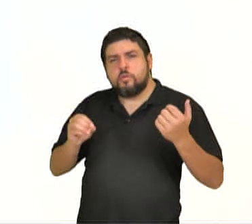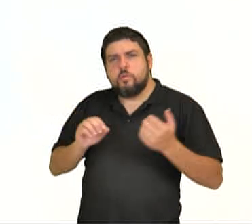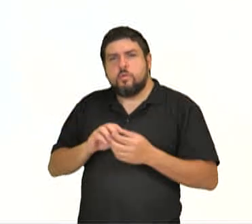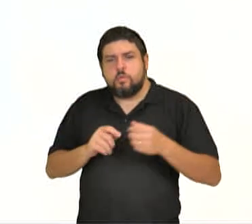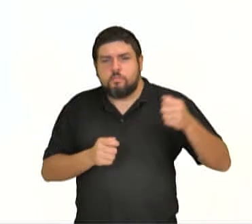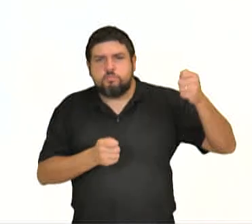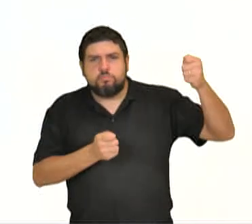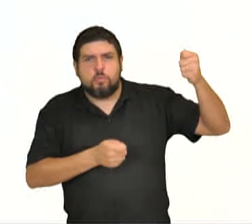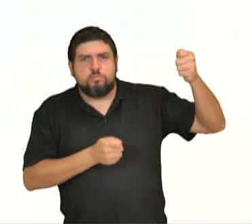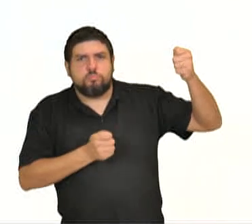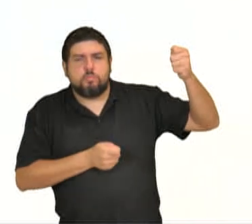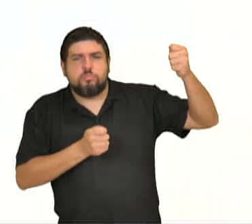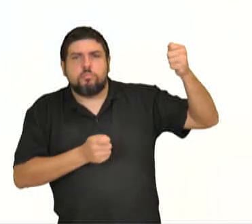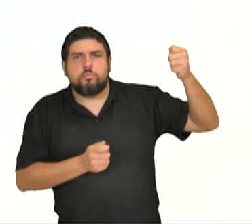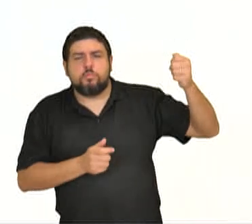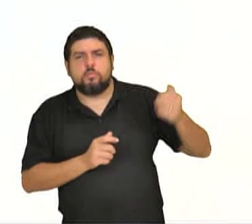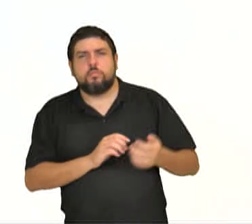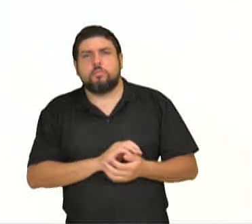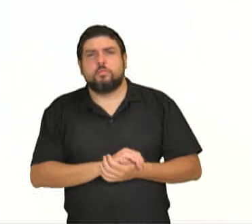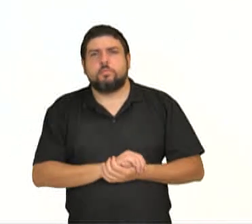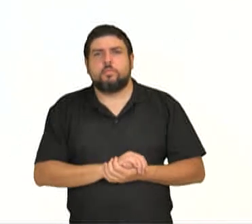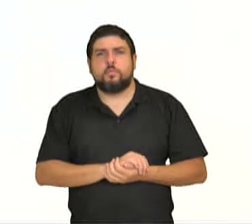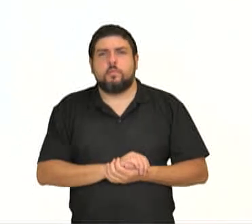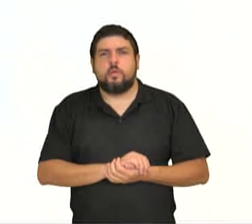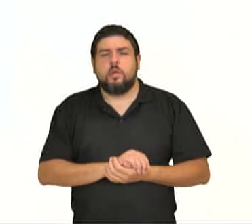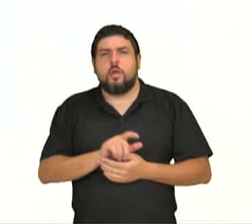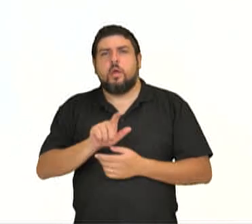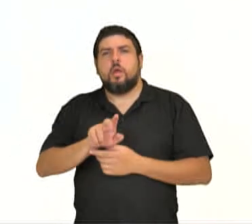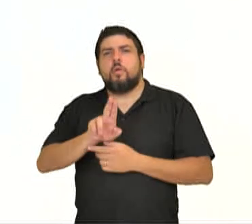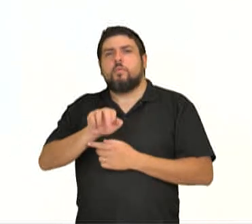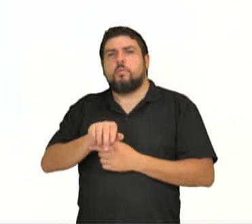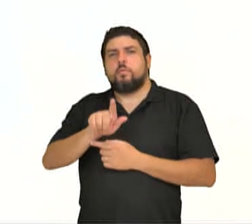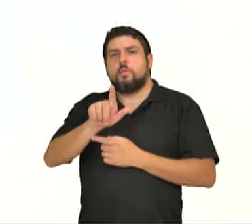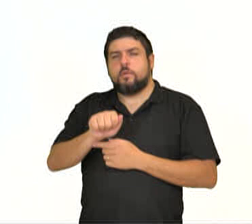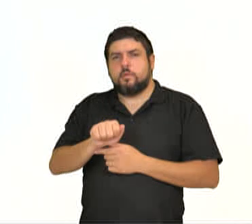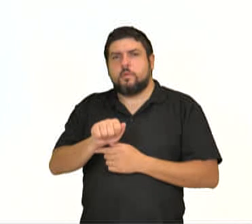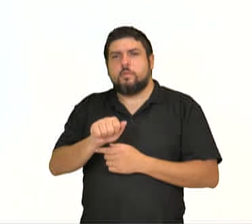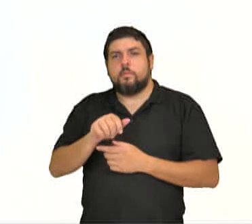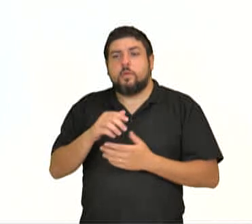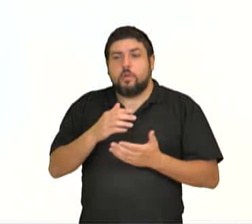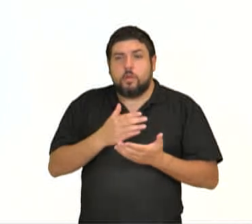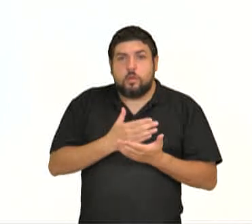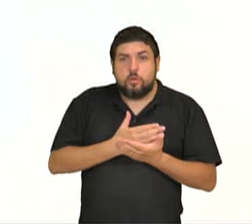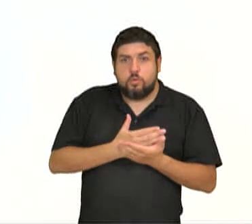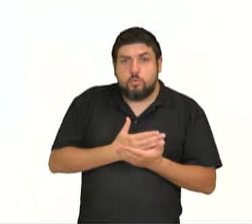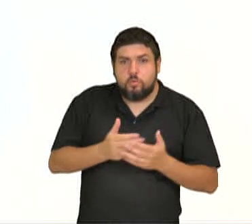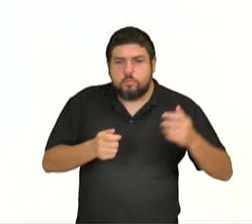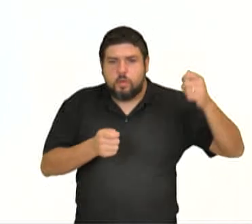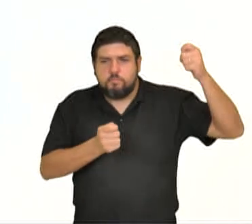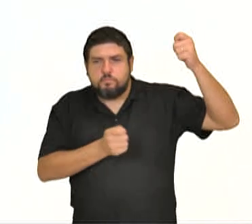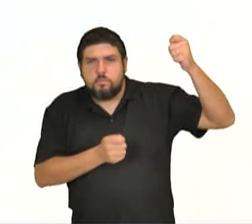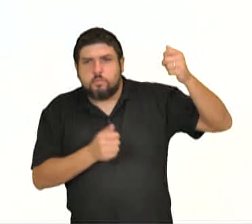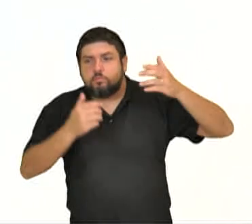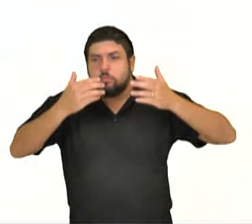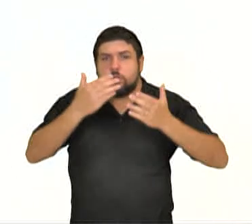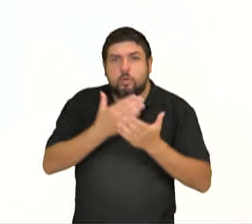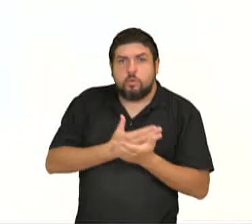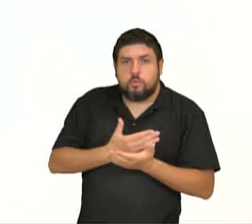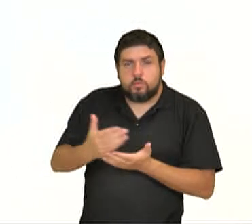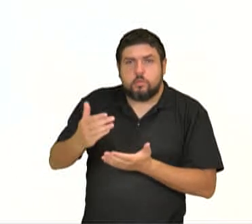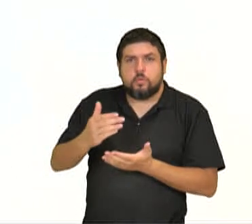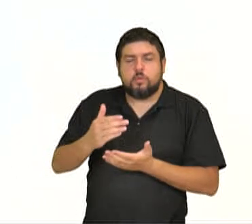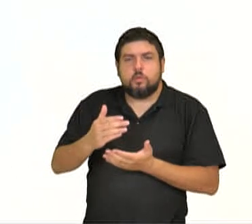dando o seu ritmo. É o gunga quem abre a roda e quem a termina,